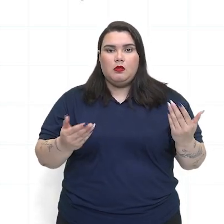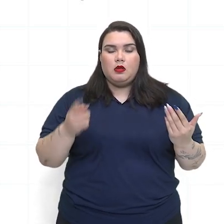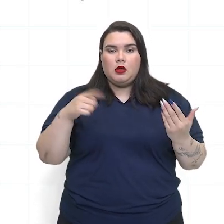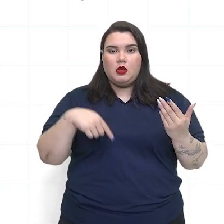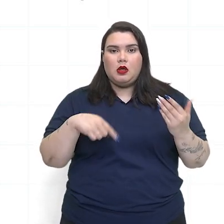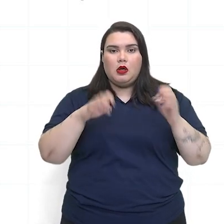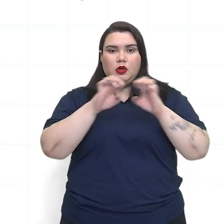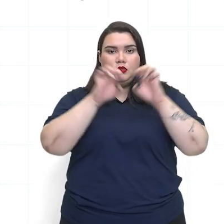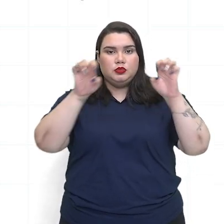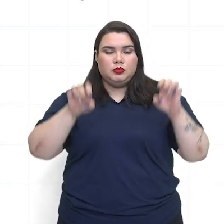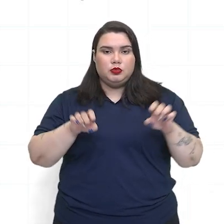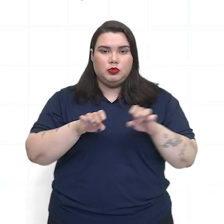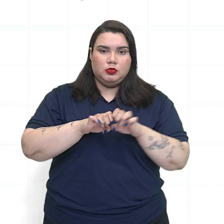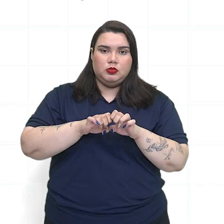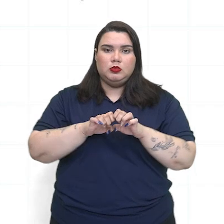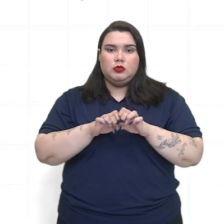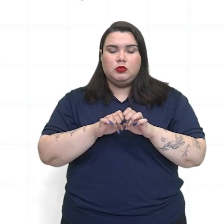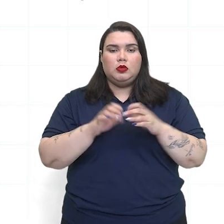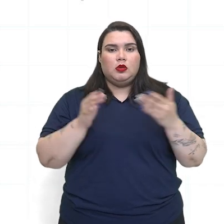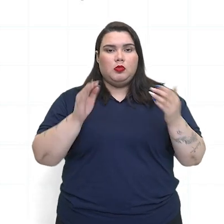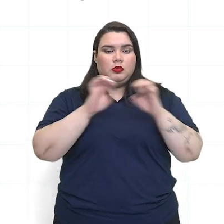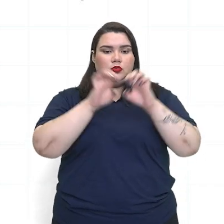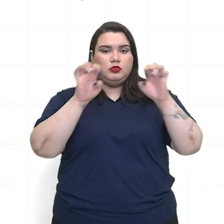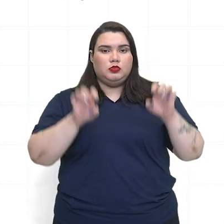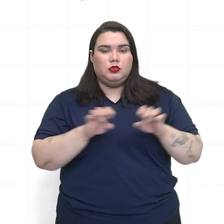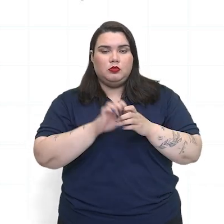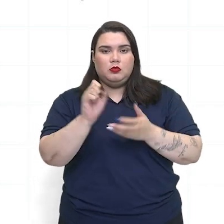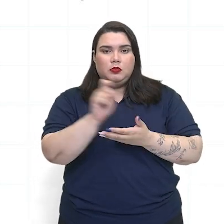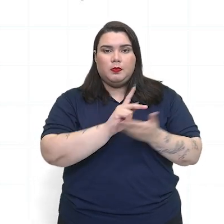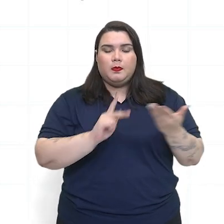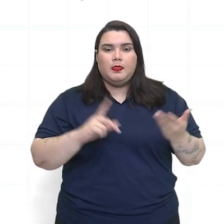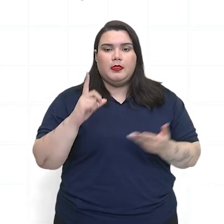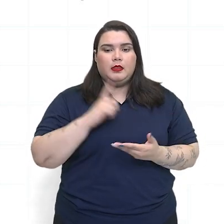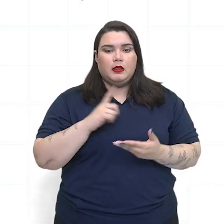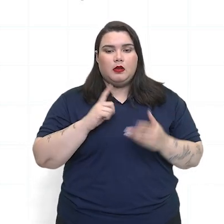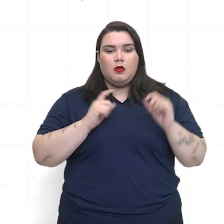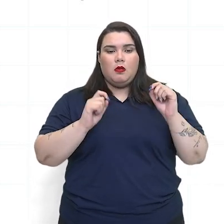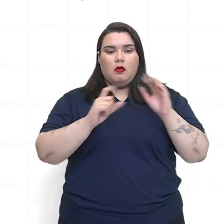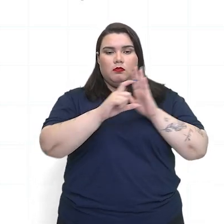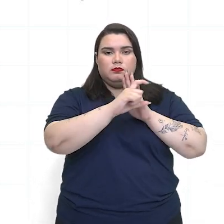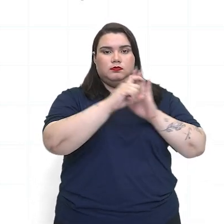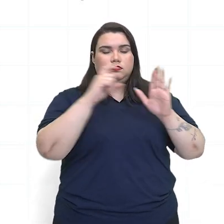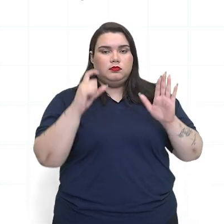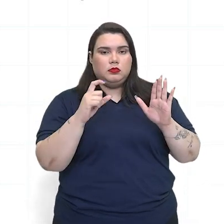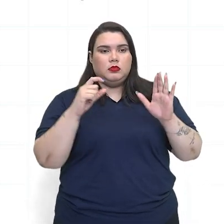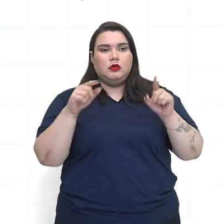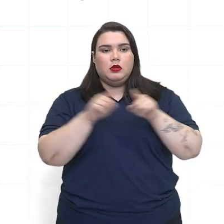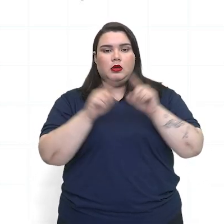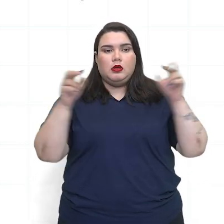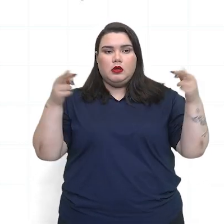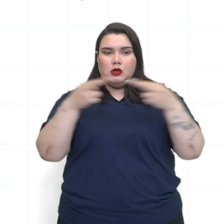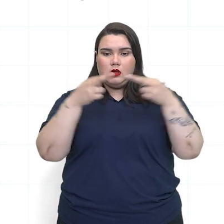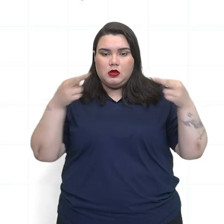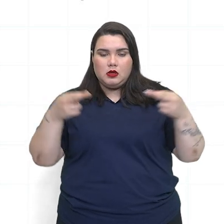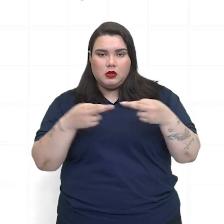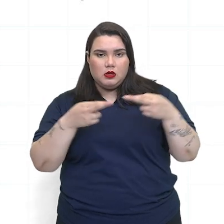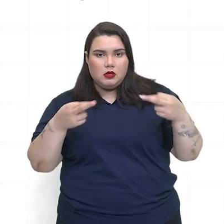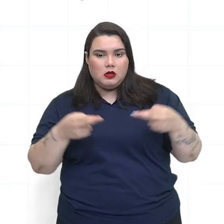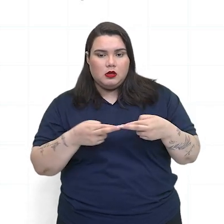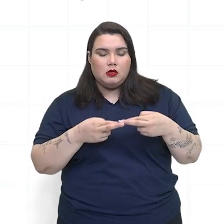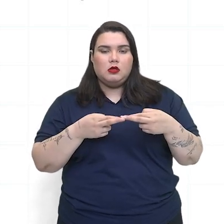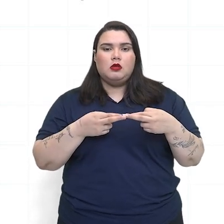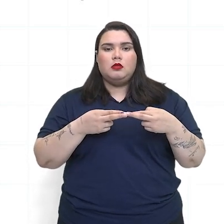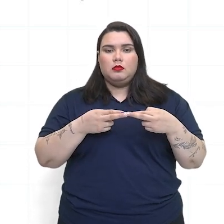estrutura, na estrutura do poema, nós vamos ter o quê? As estrofes, nós vamos ter as rimas, nós vamos ter